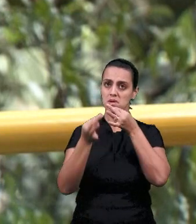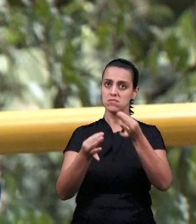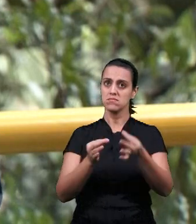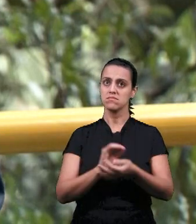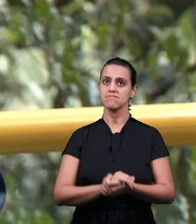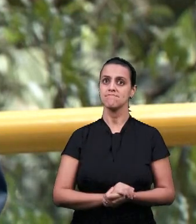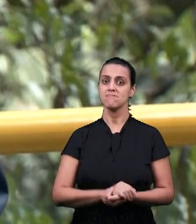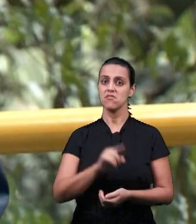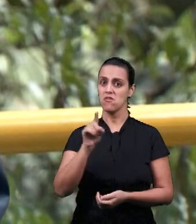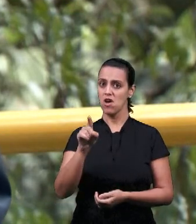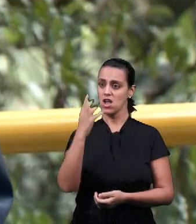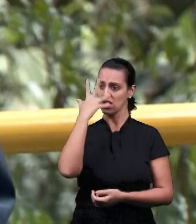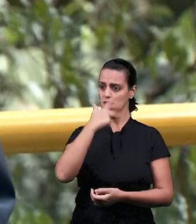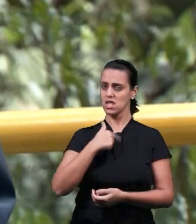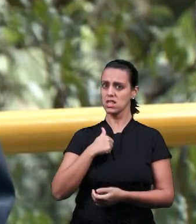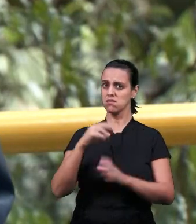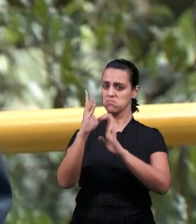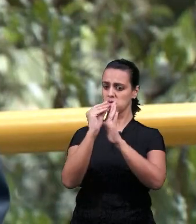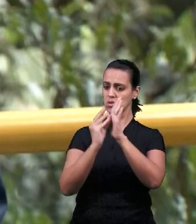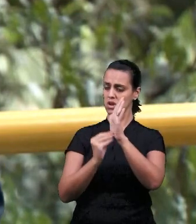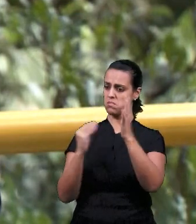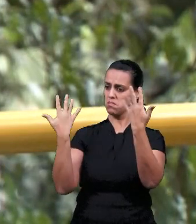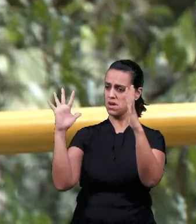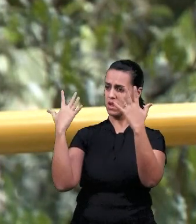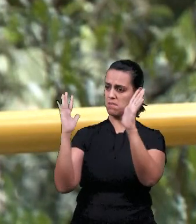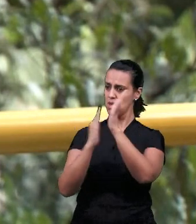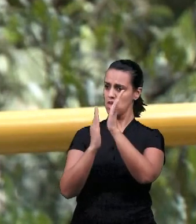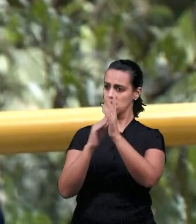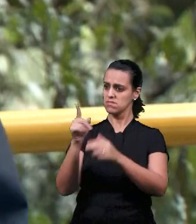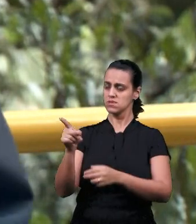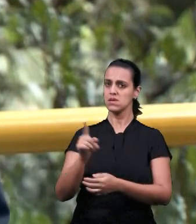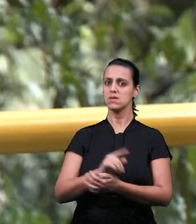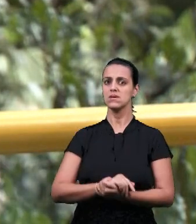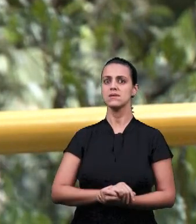linda. Parabéns para você. Isso é a Globo que está dizendo.